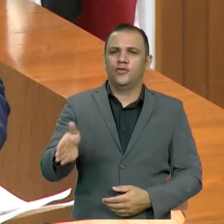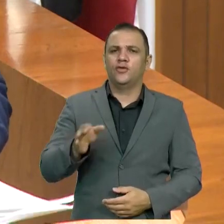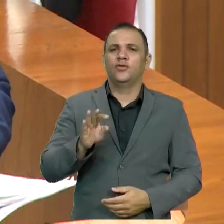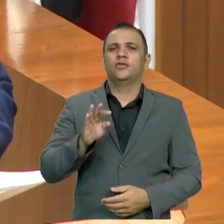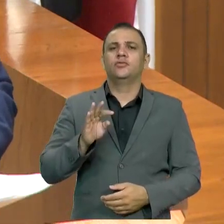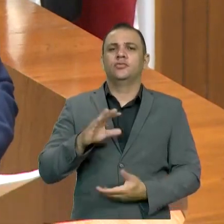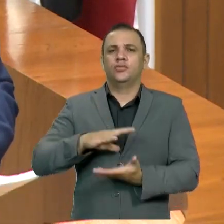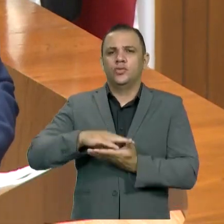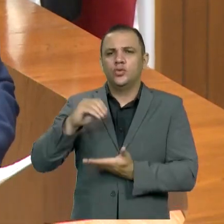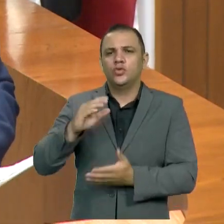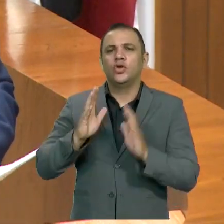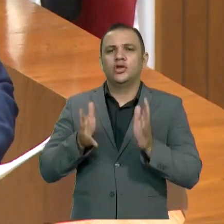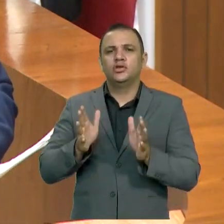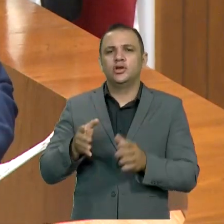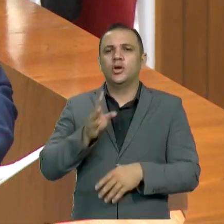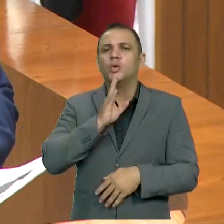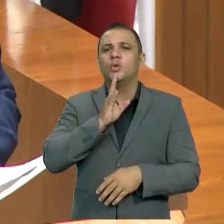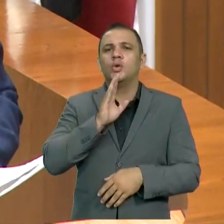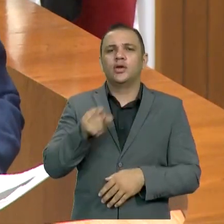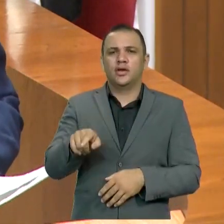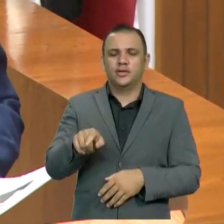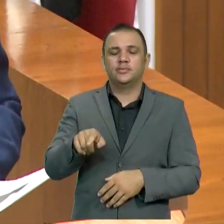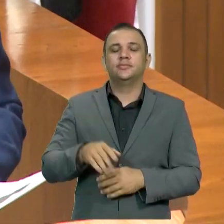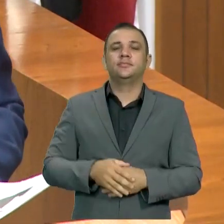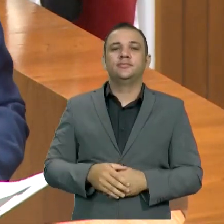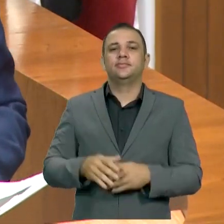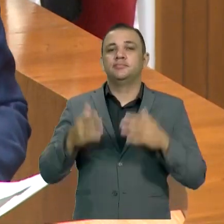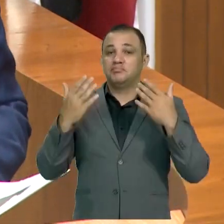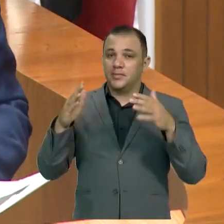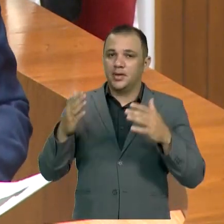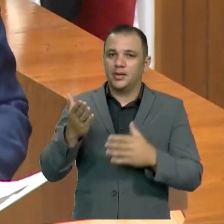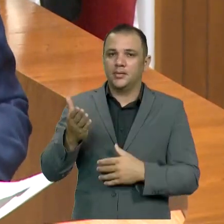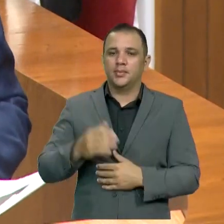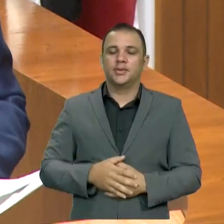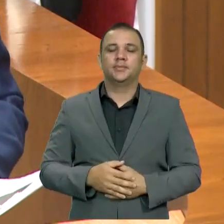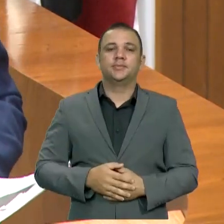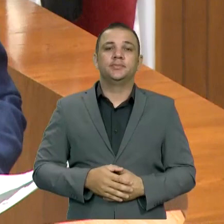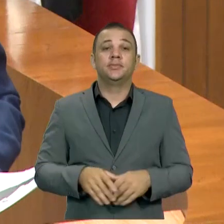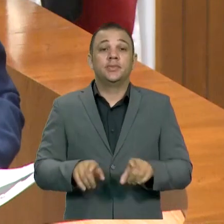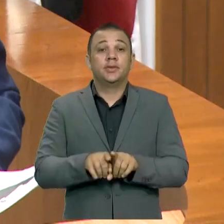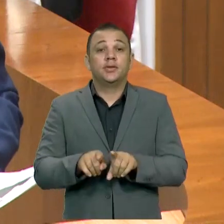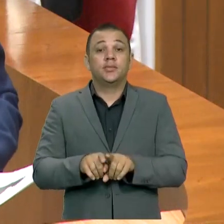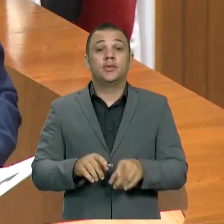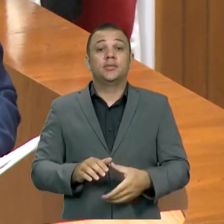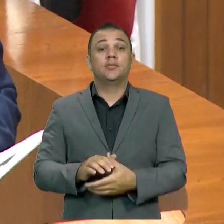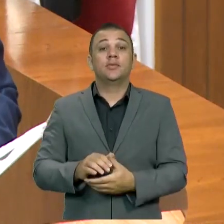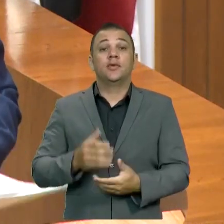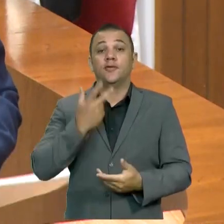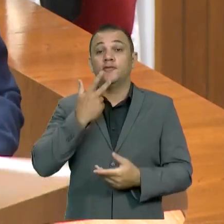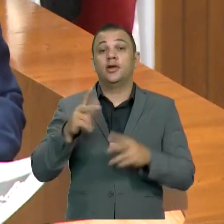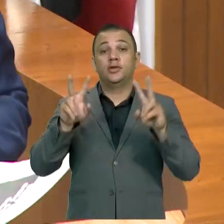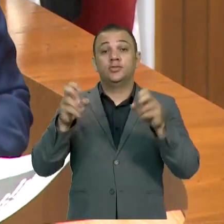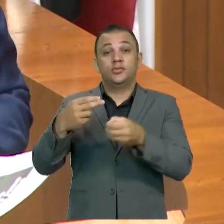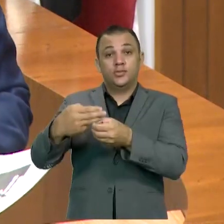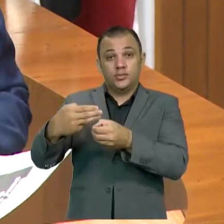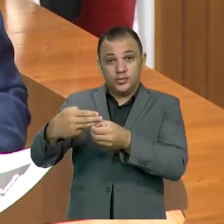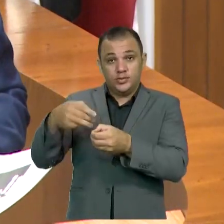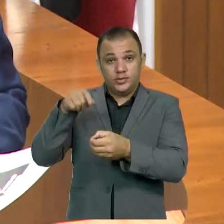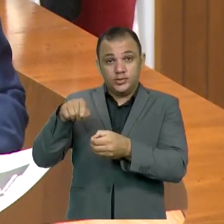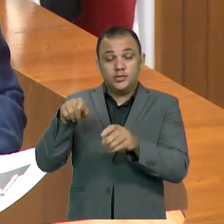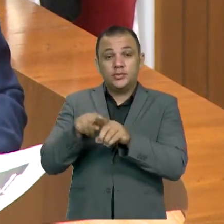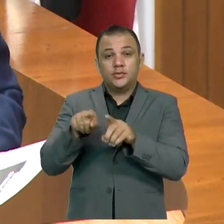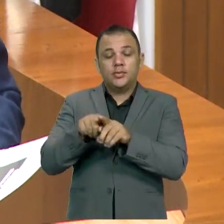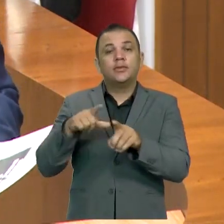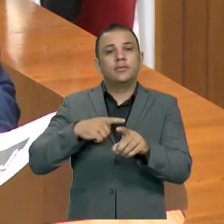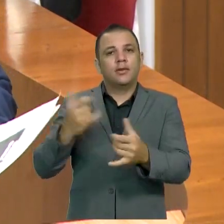projeto. Parabenizar o amigo professor Bergson. E hoje, falando em Tutóia, cumprimentar o amigo Bergson, recebemos também denúncia. Estamos solicitando